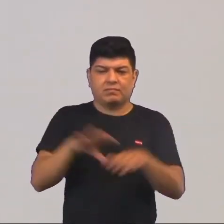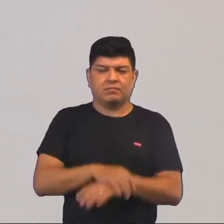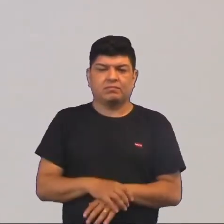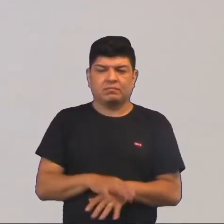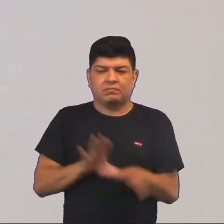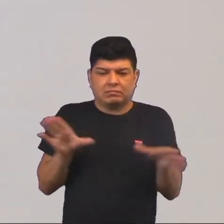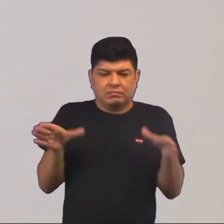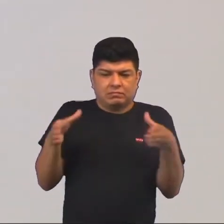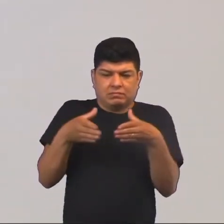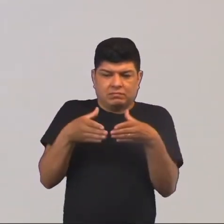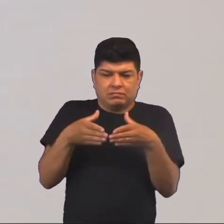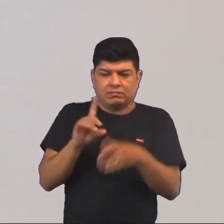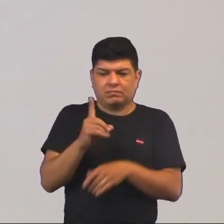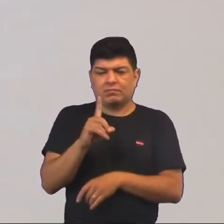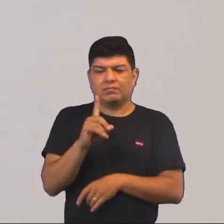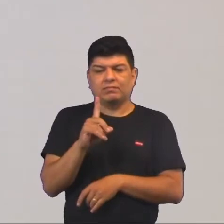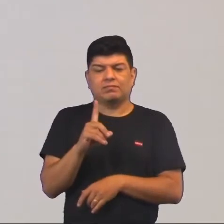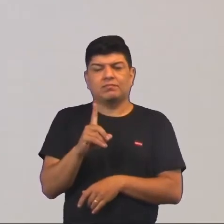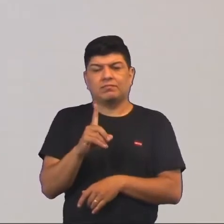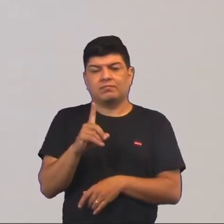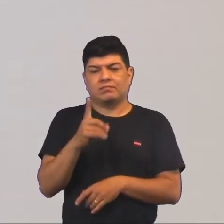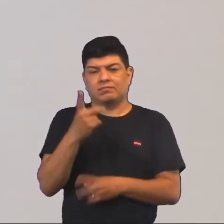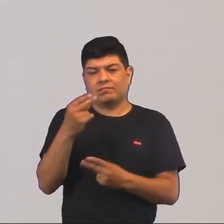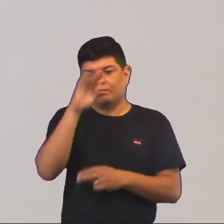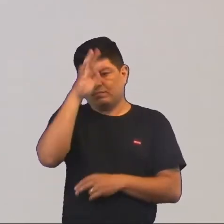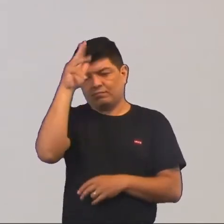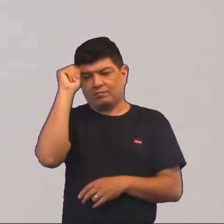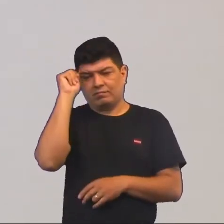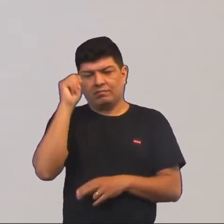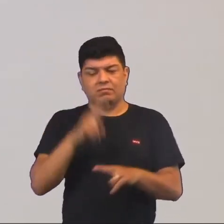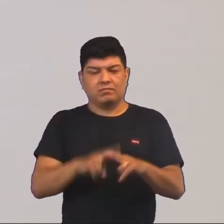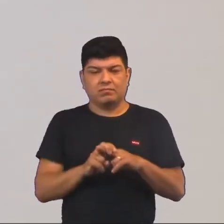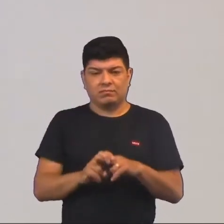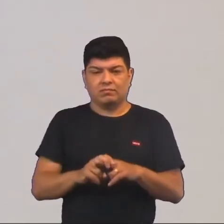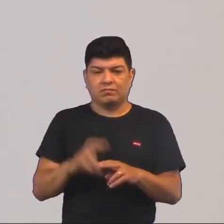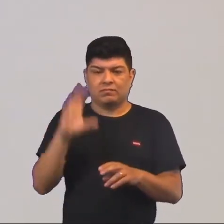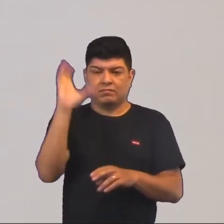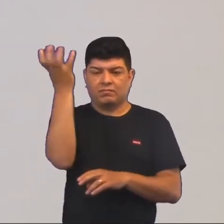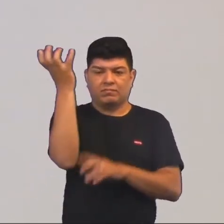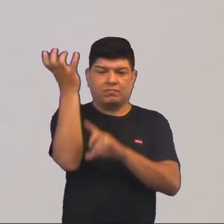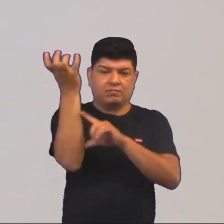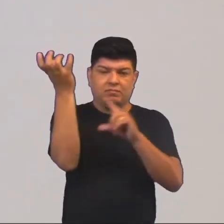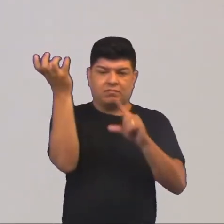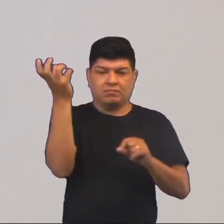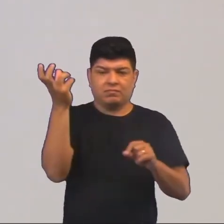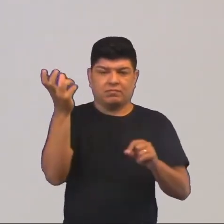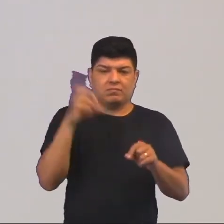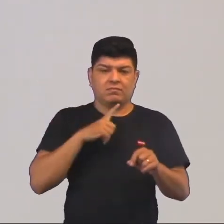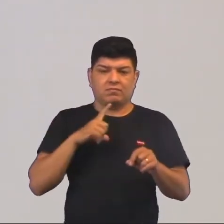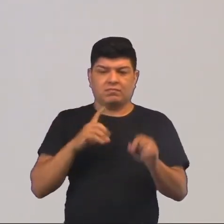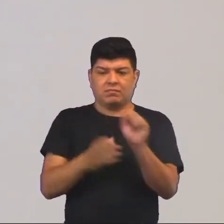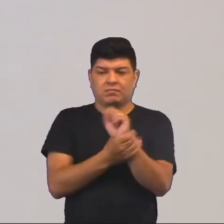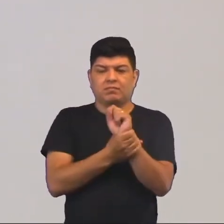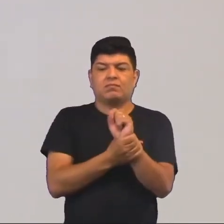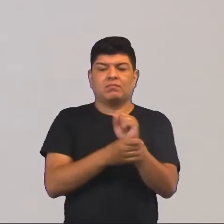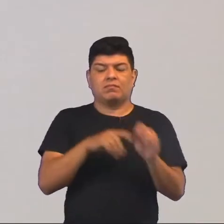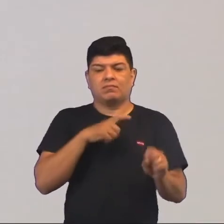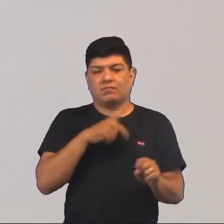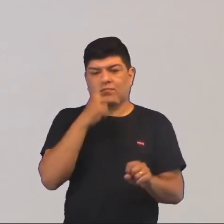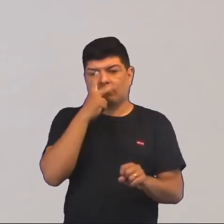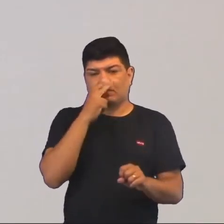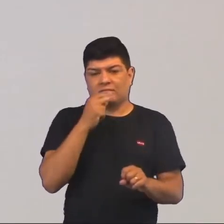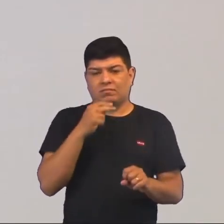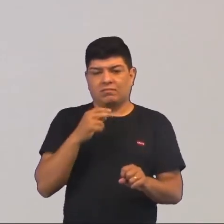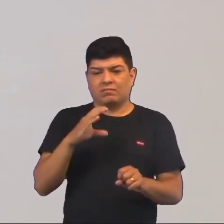árvores fechadas como conhecemos na Amazônia. E geralmente a folha ela tem uma proteção, como se fosse